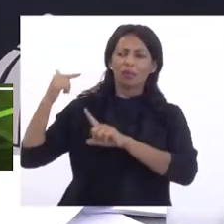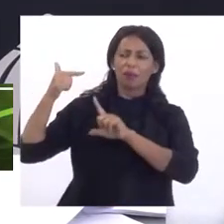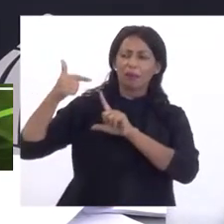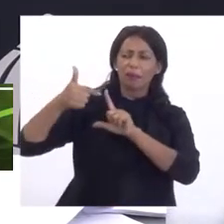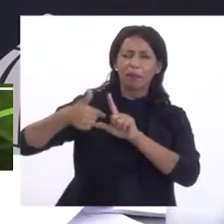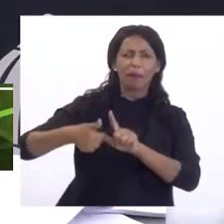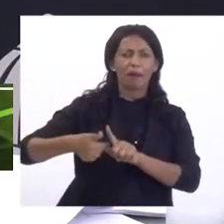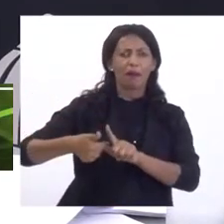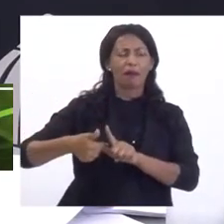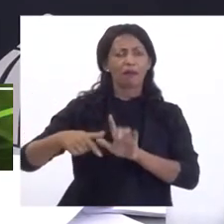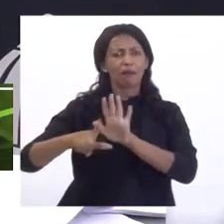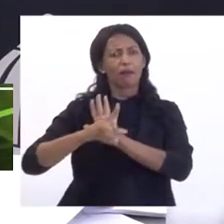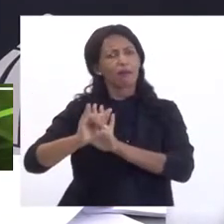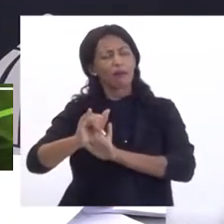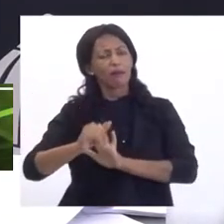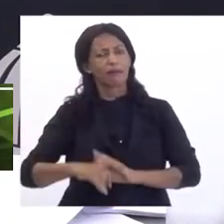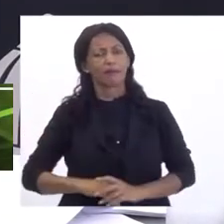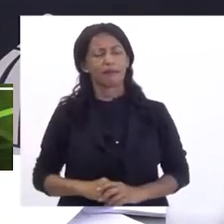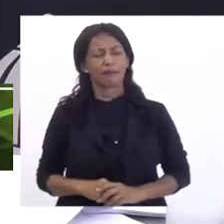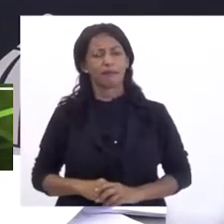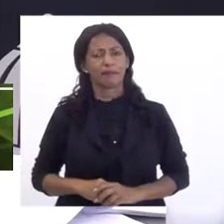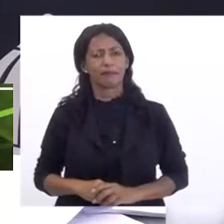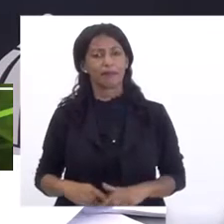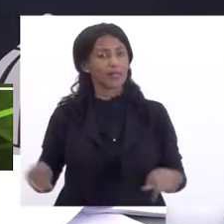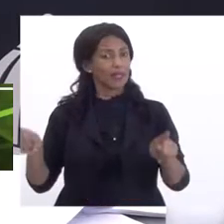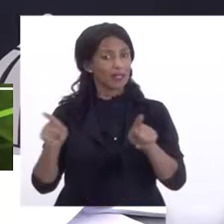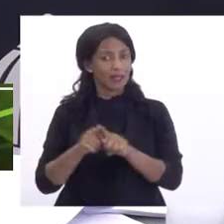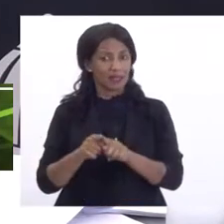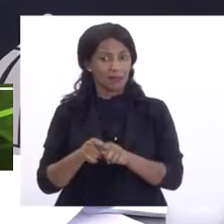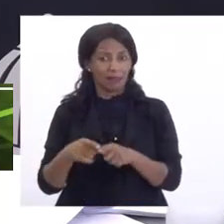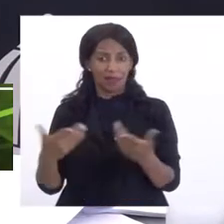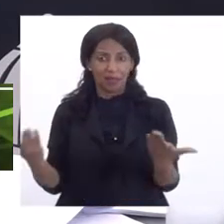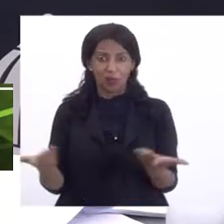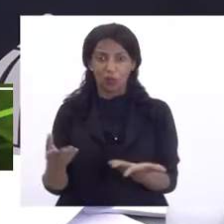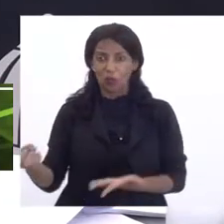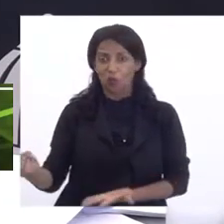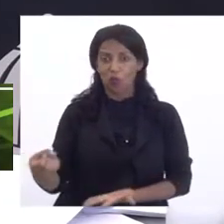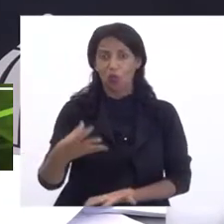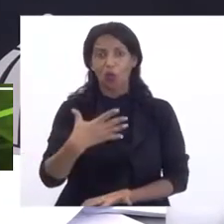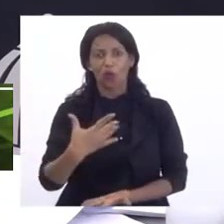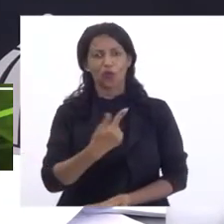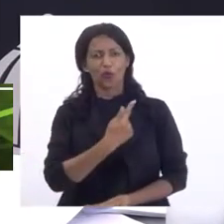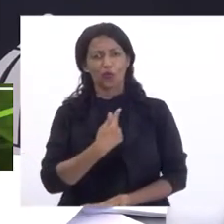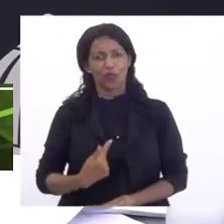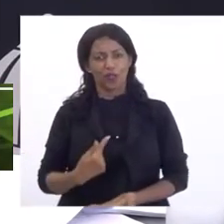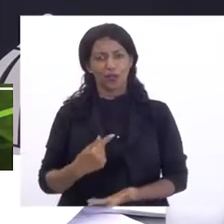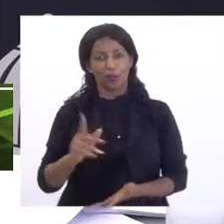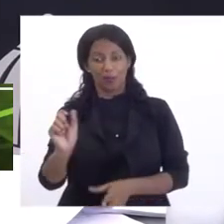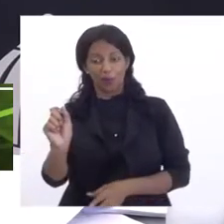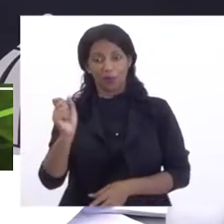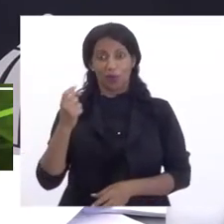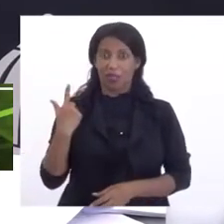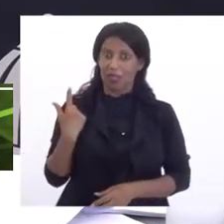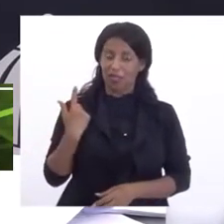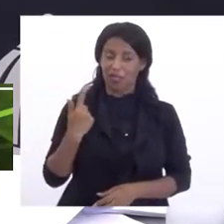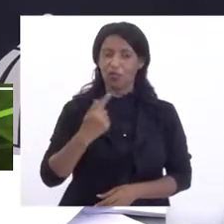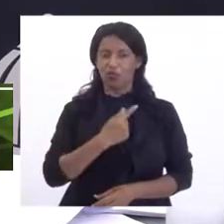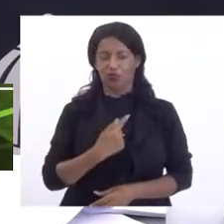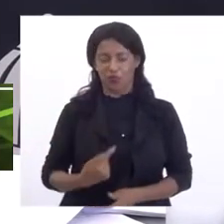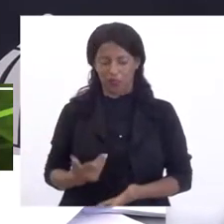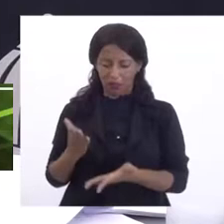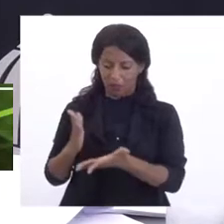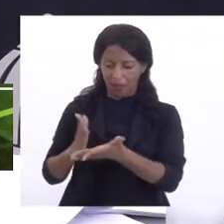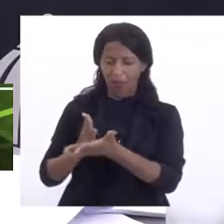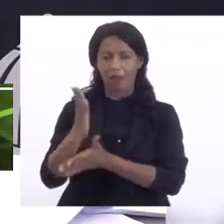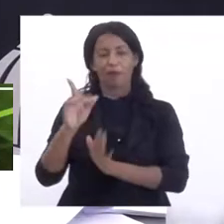leis. E também não foi o atual governador, mas o governador anterior aprovou uma